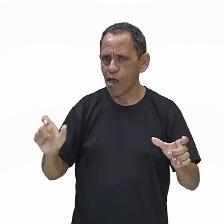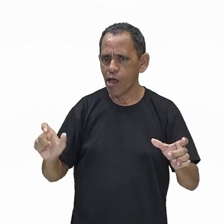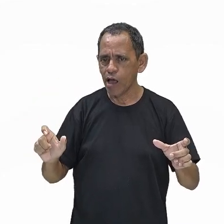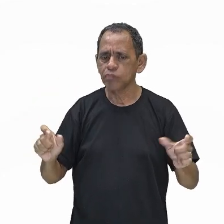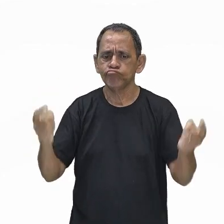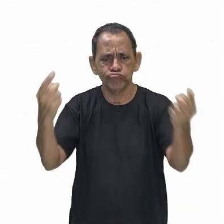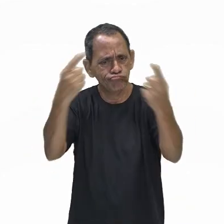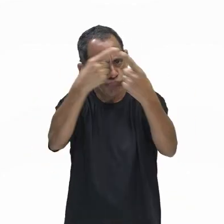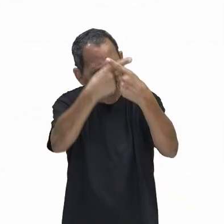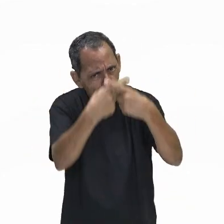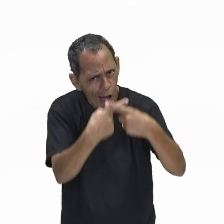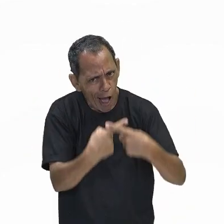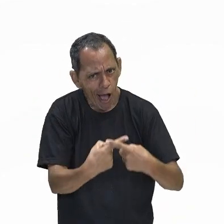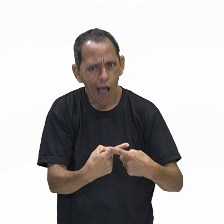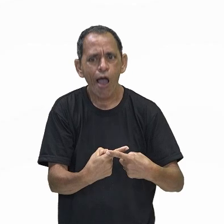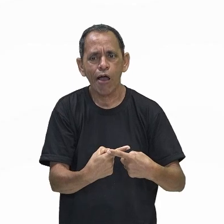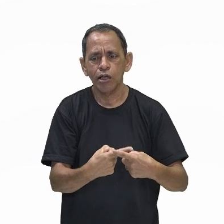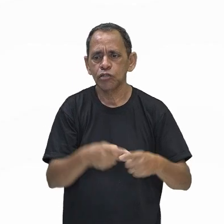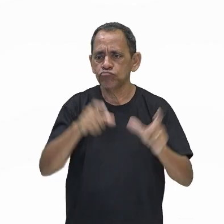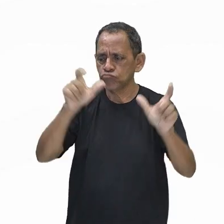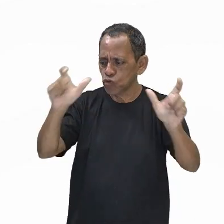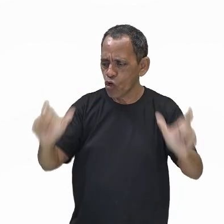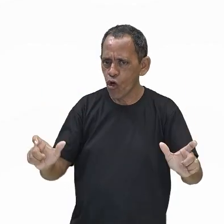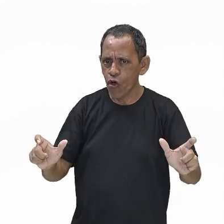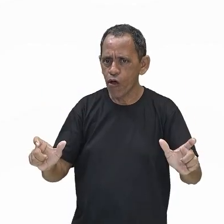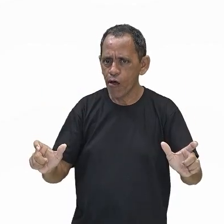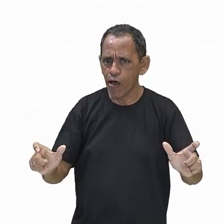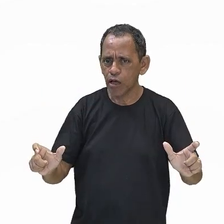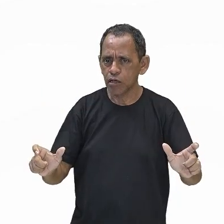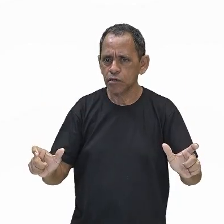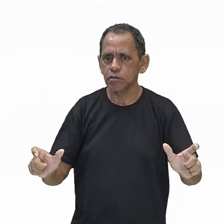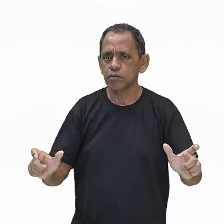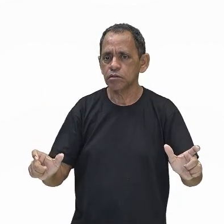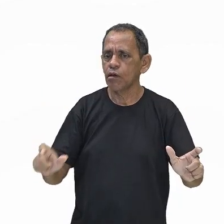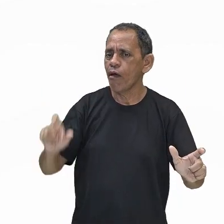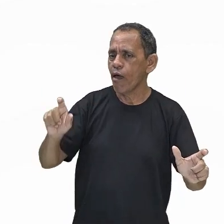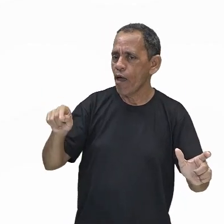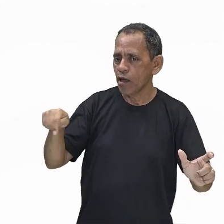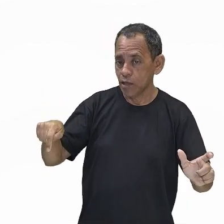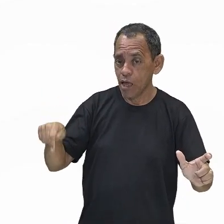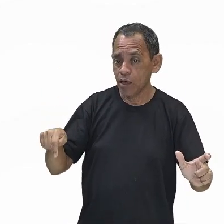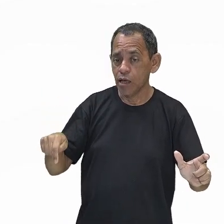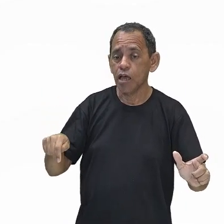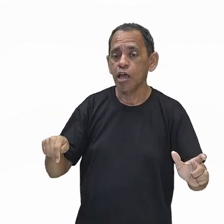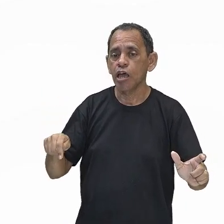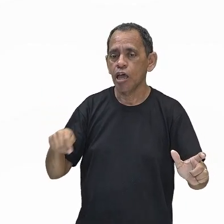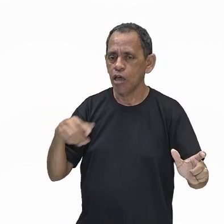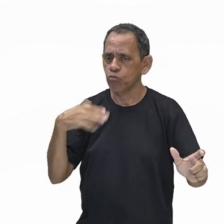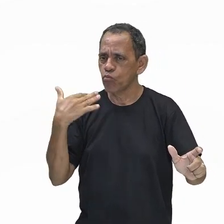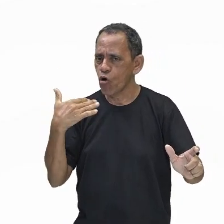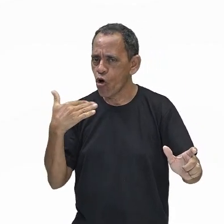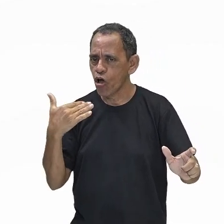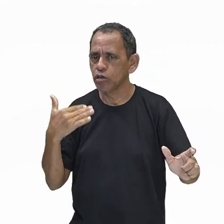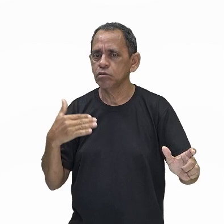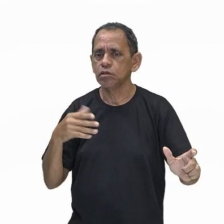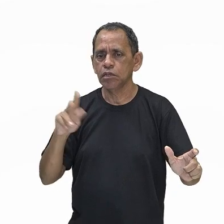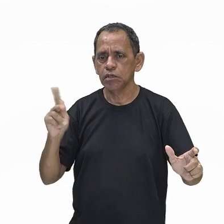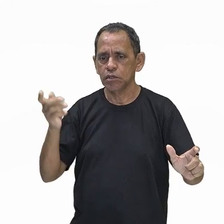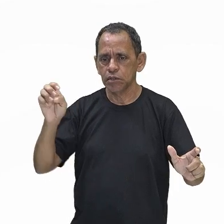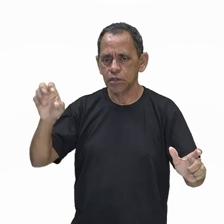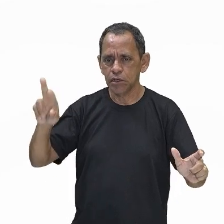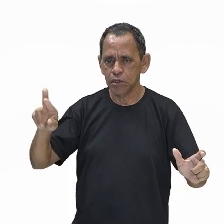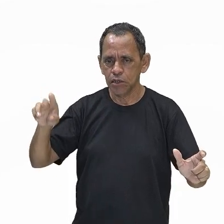enfrentamento, acaba morrendo quem? Hermógenes e Diadorim. Então, acaba morrendo esses